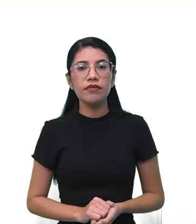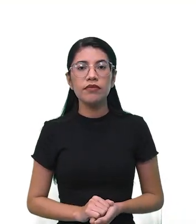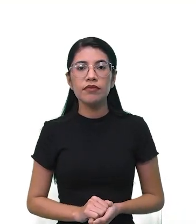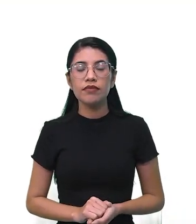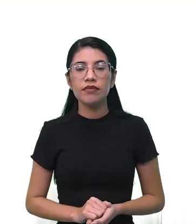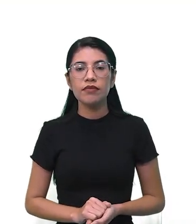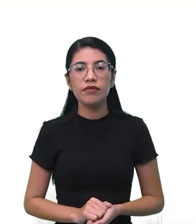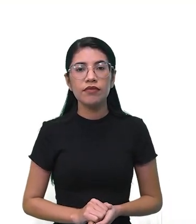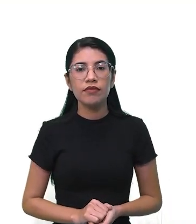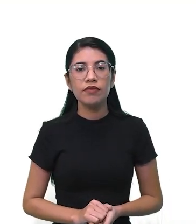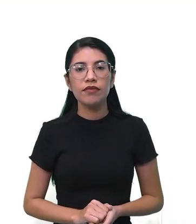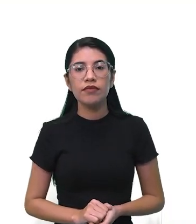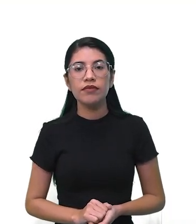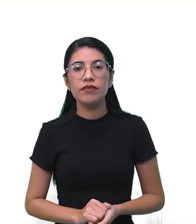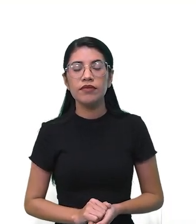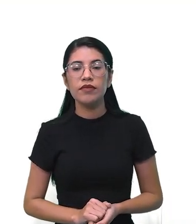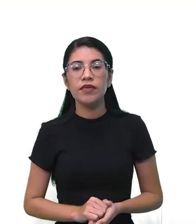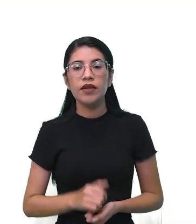Então,